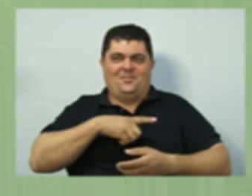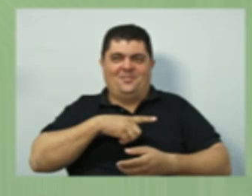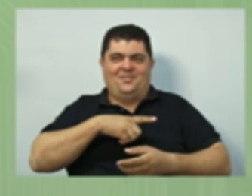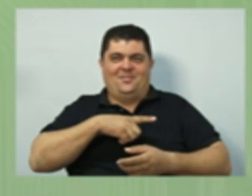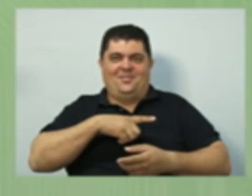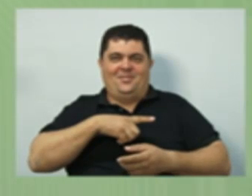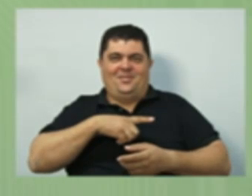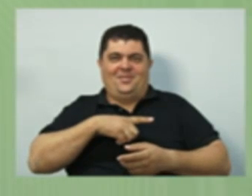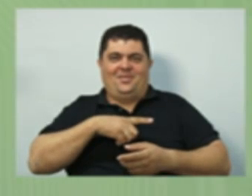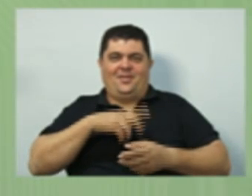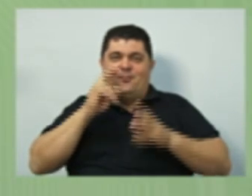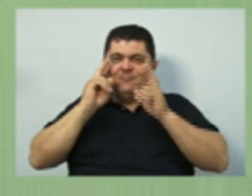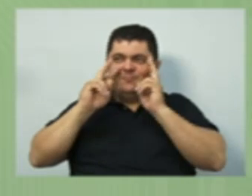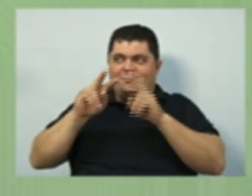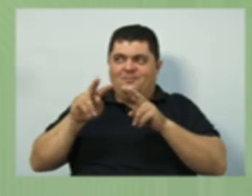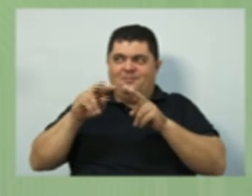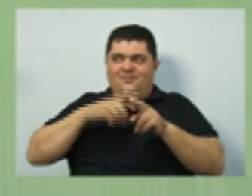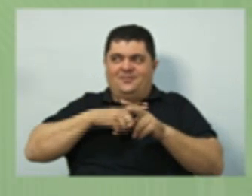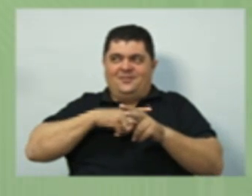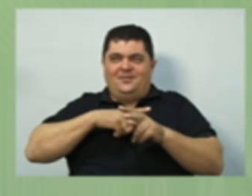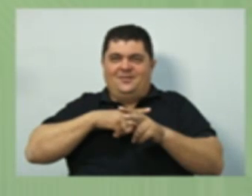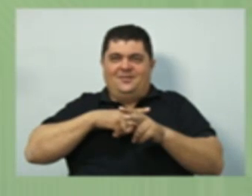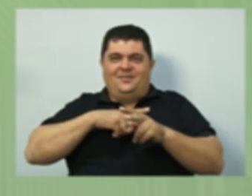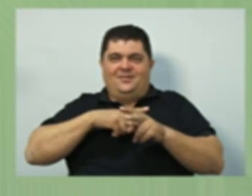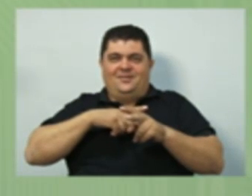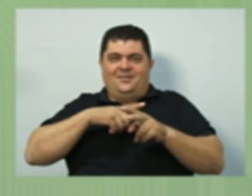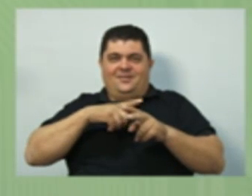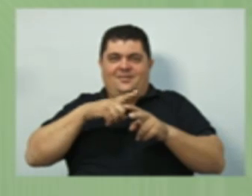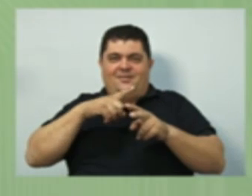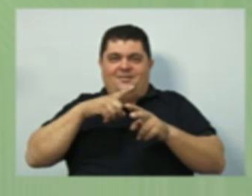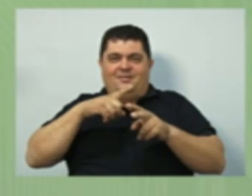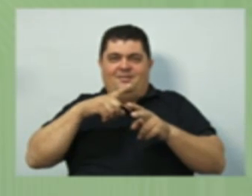este daqui aparentemente simboliza aquele que ganha